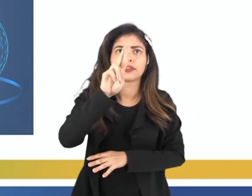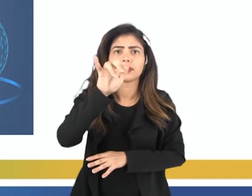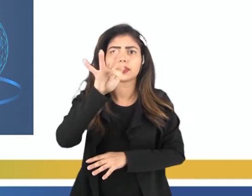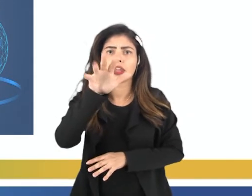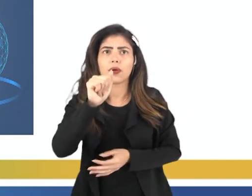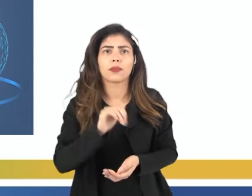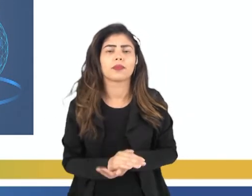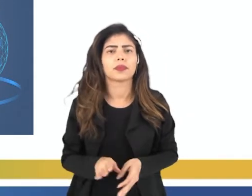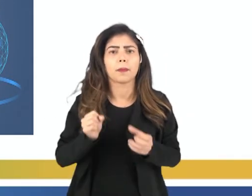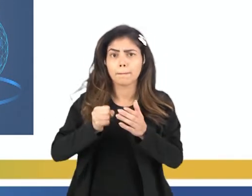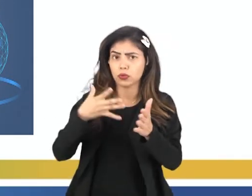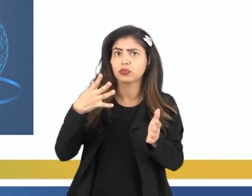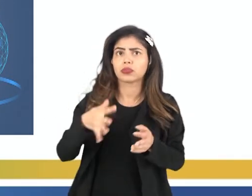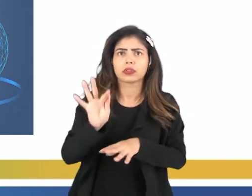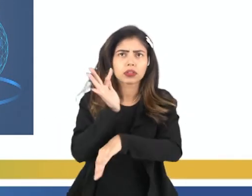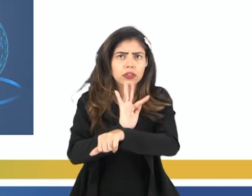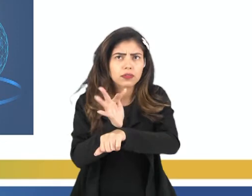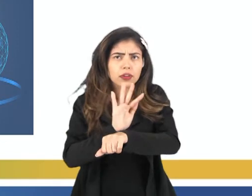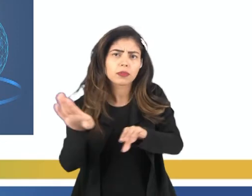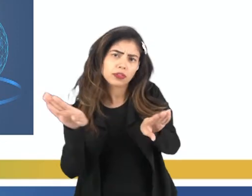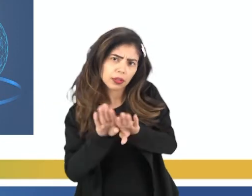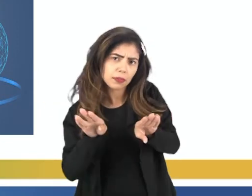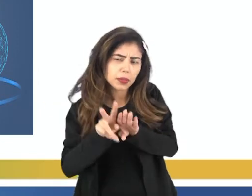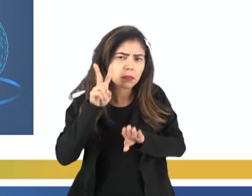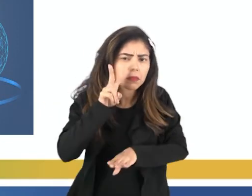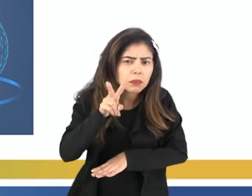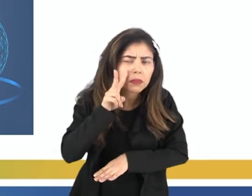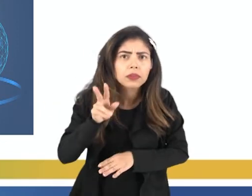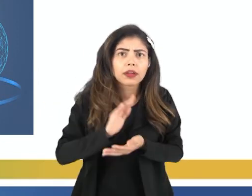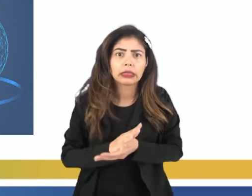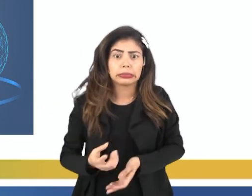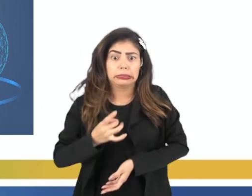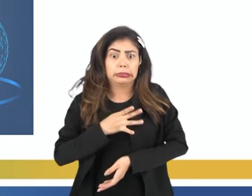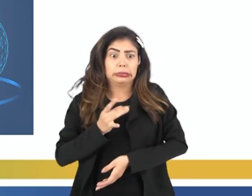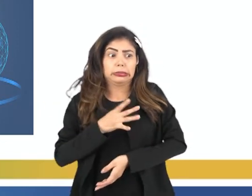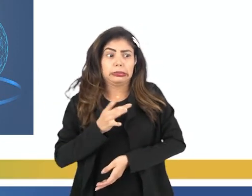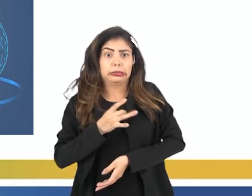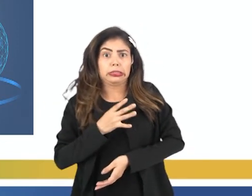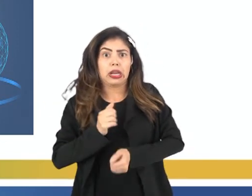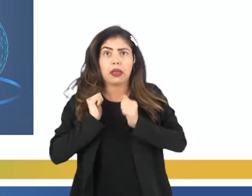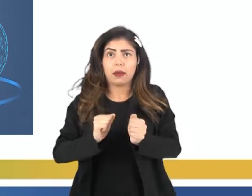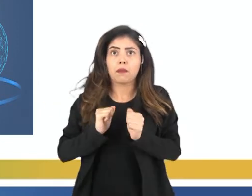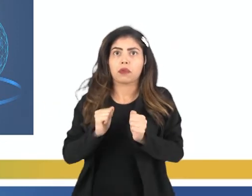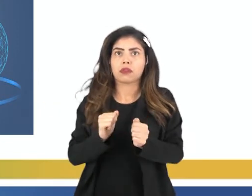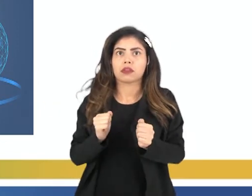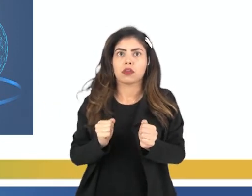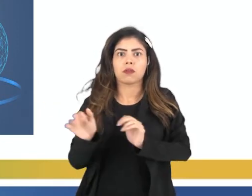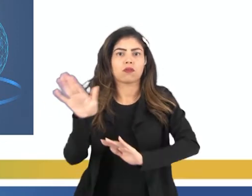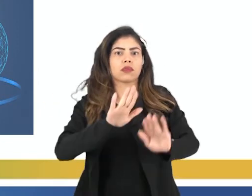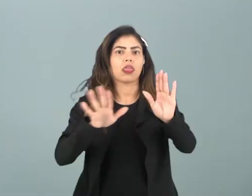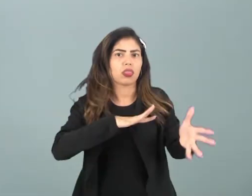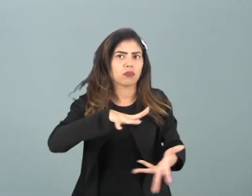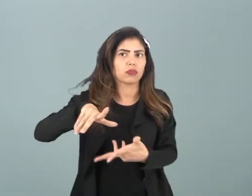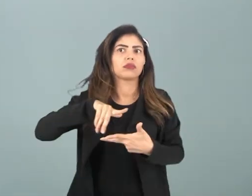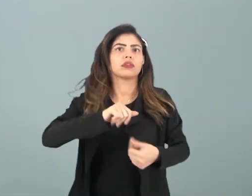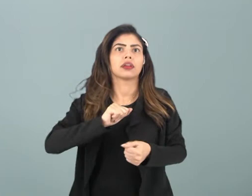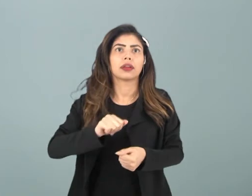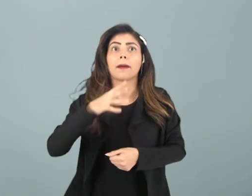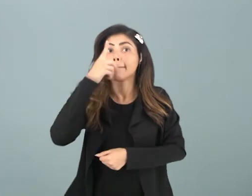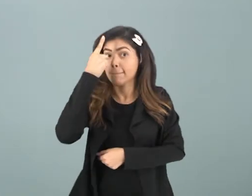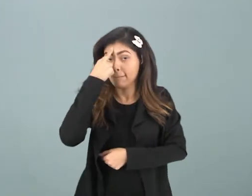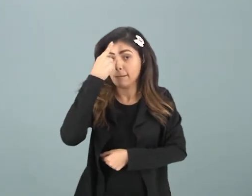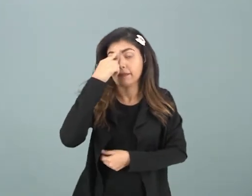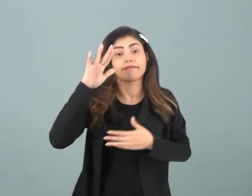dos filmes de ficção científica, aquele temor de que as máquinas possam dominar o mundo, passa por essa